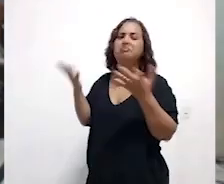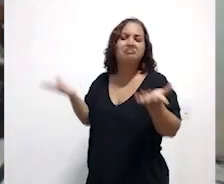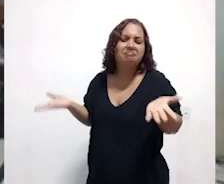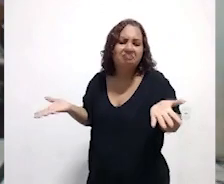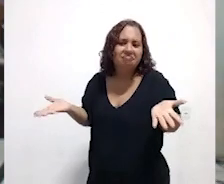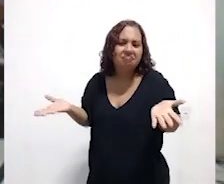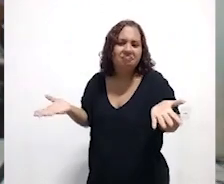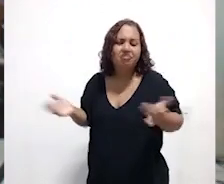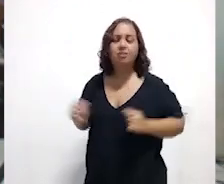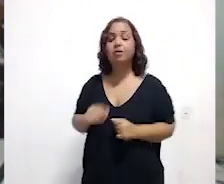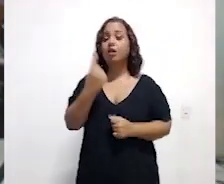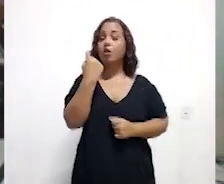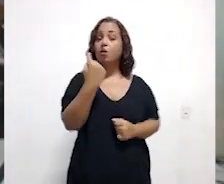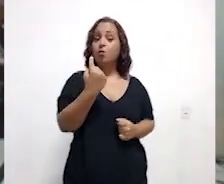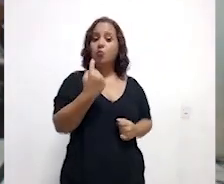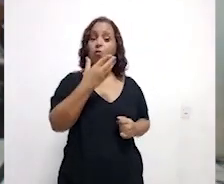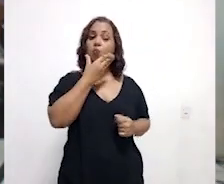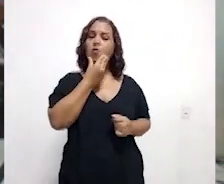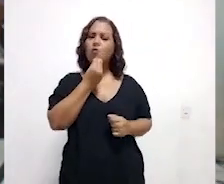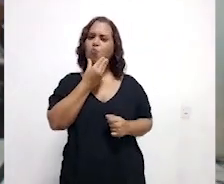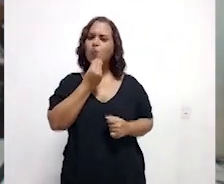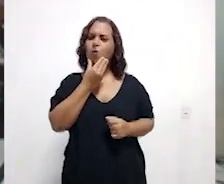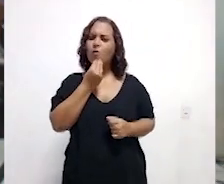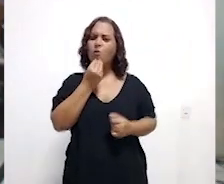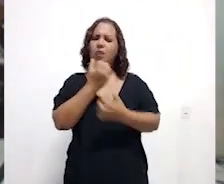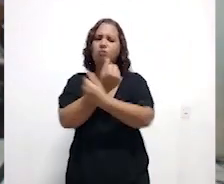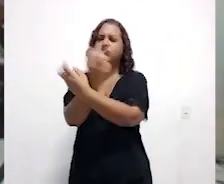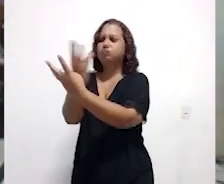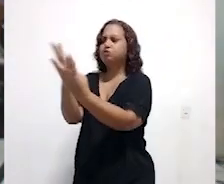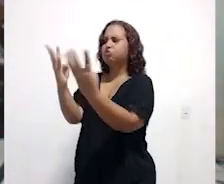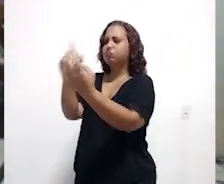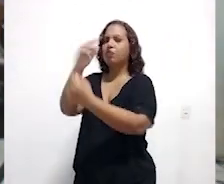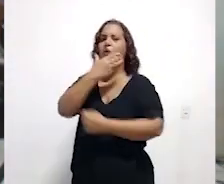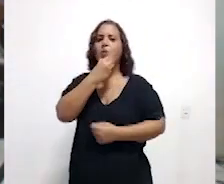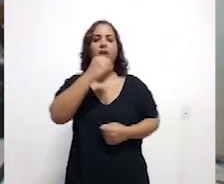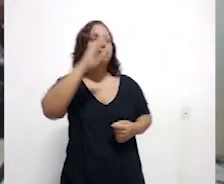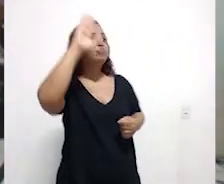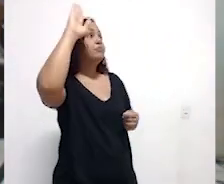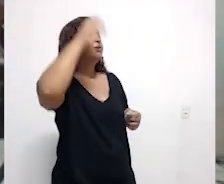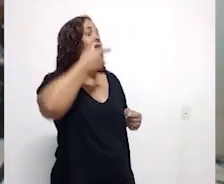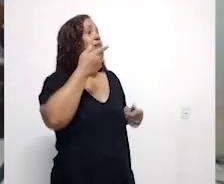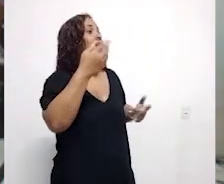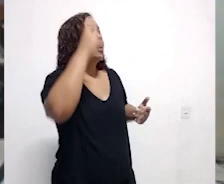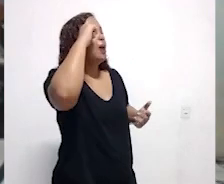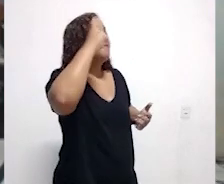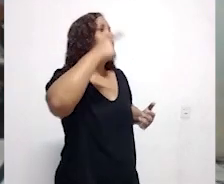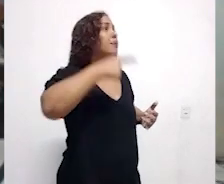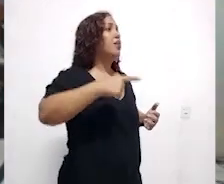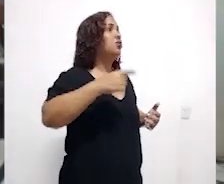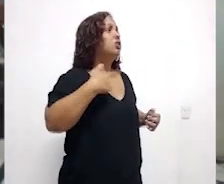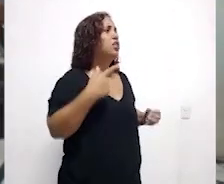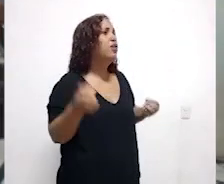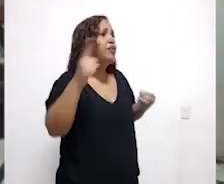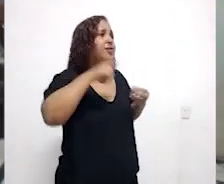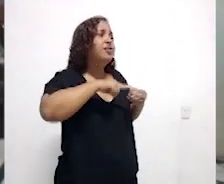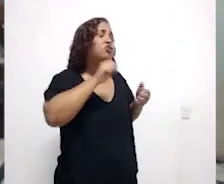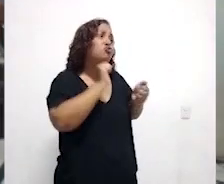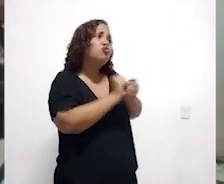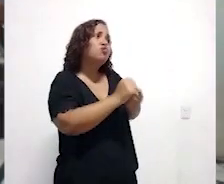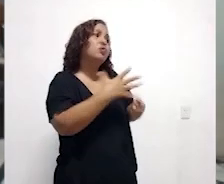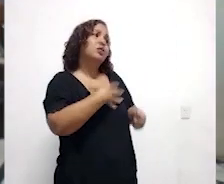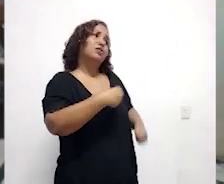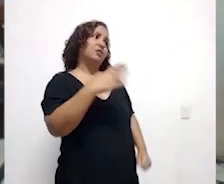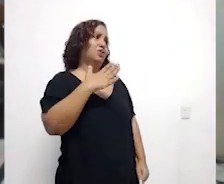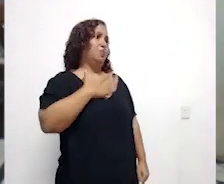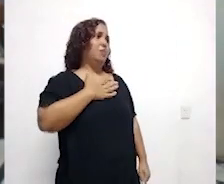Um homem, no meio da multidão, respondeu: Mestre, eu te trouxe o meu filho, que está com um